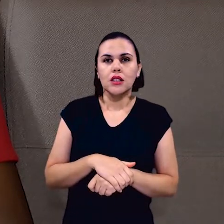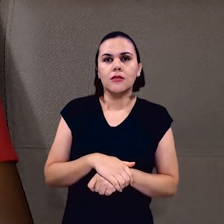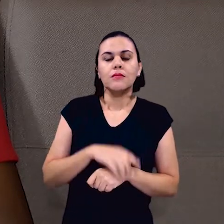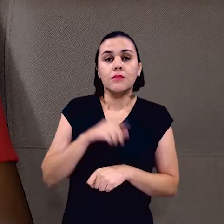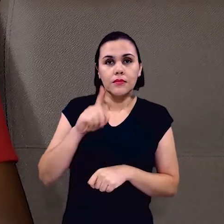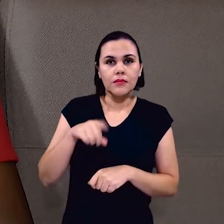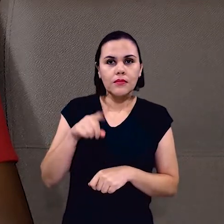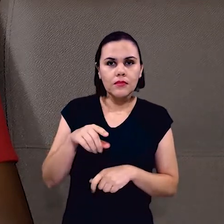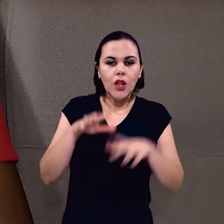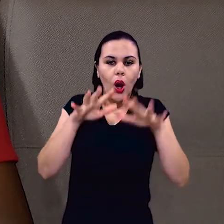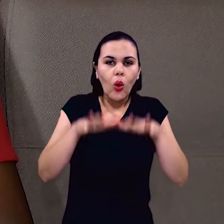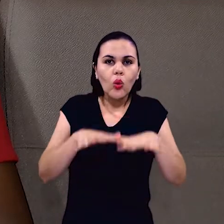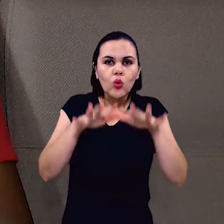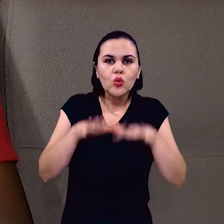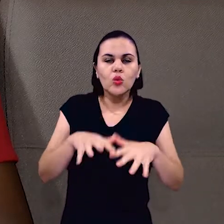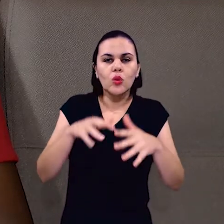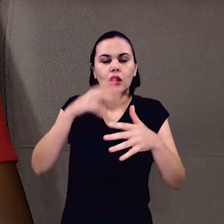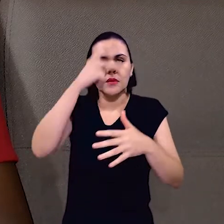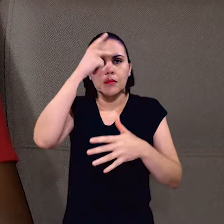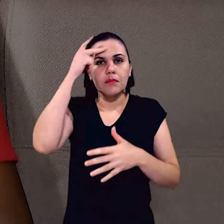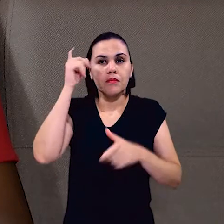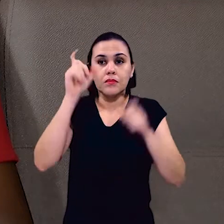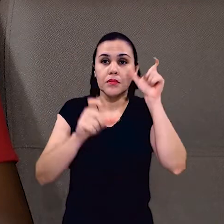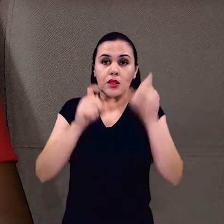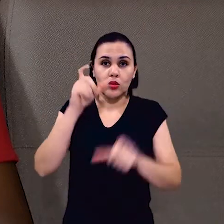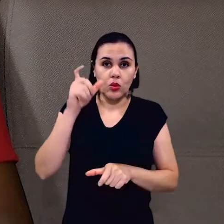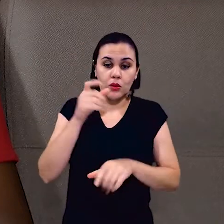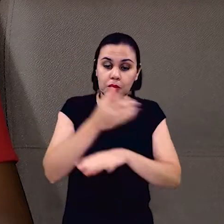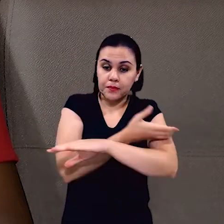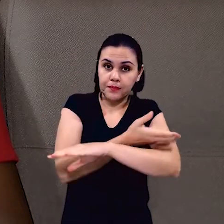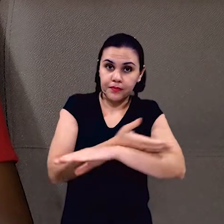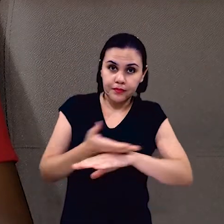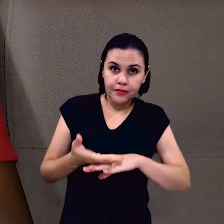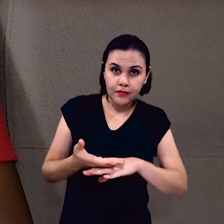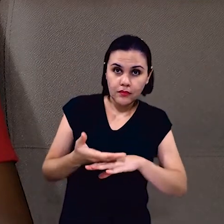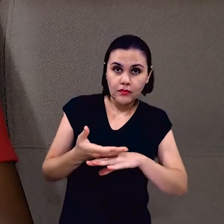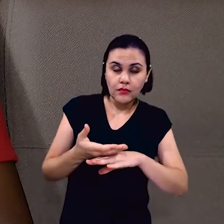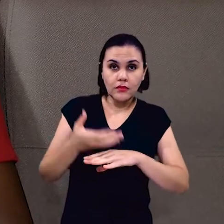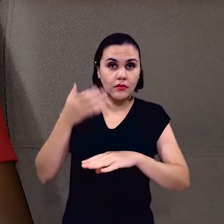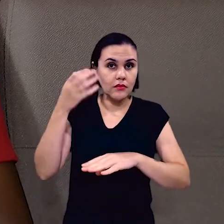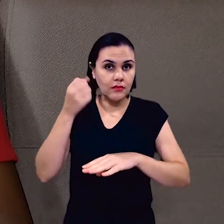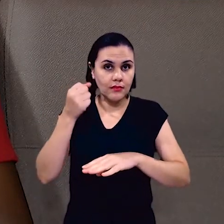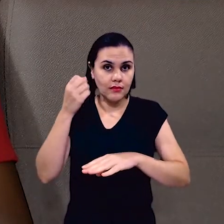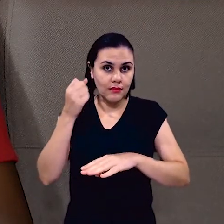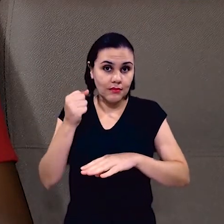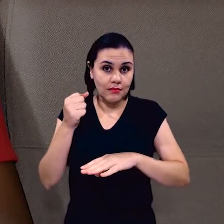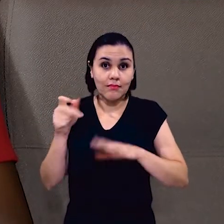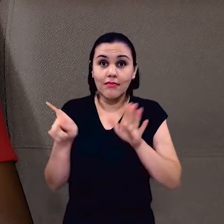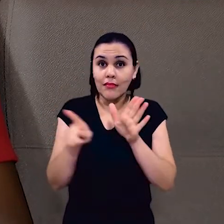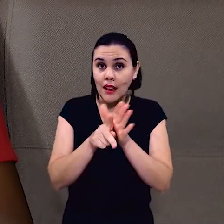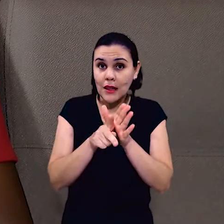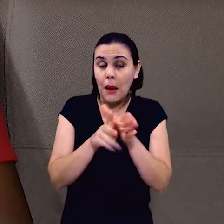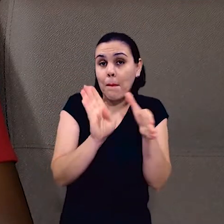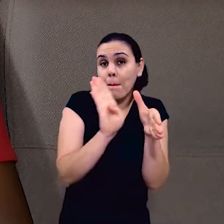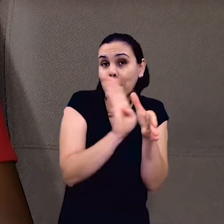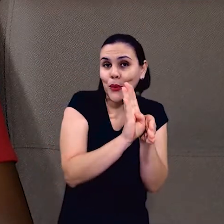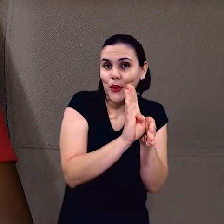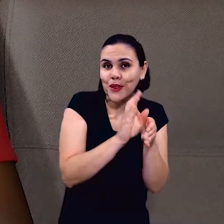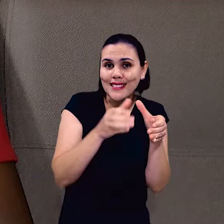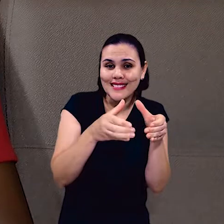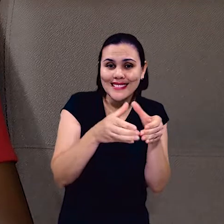e é cultuada por pessoas brancas e